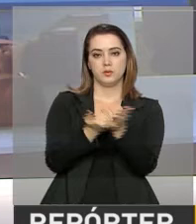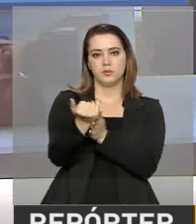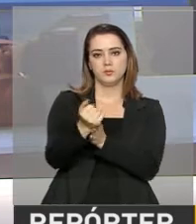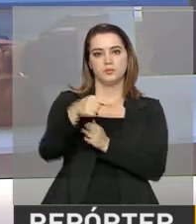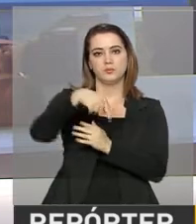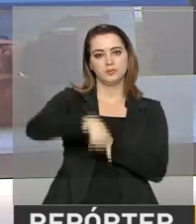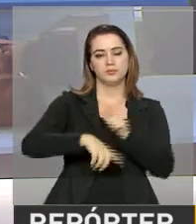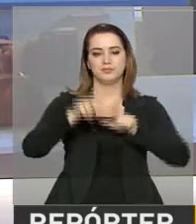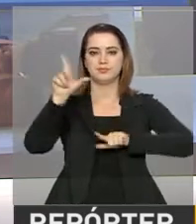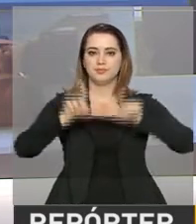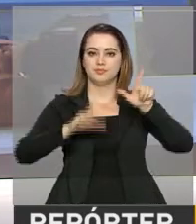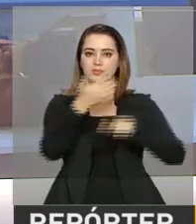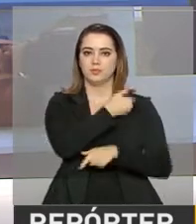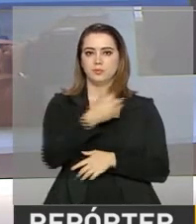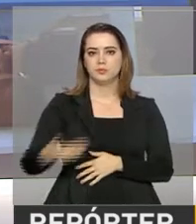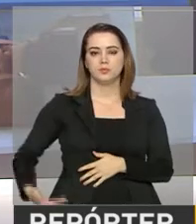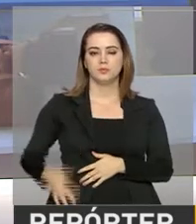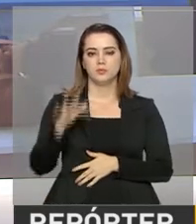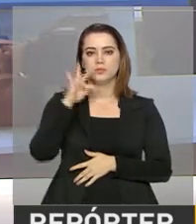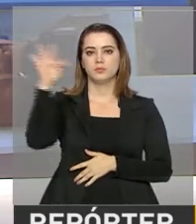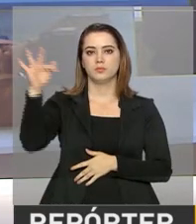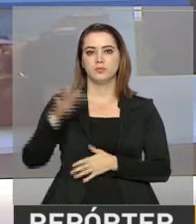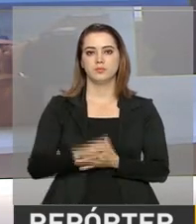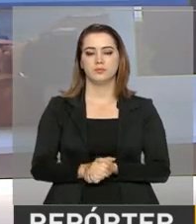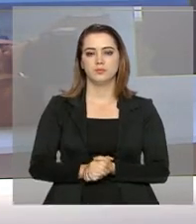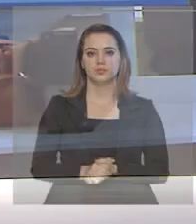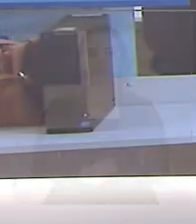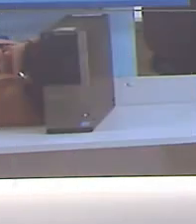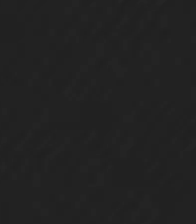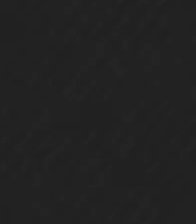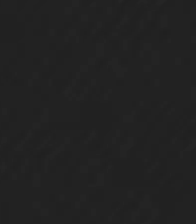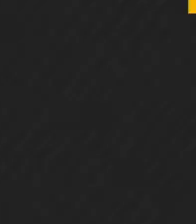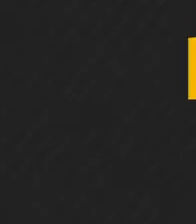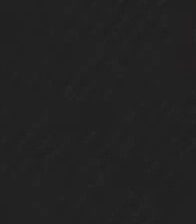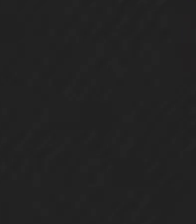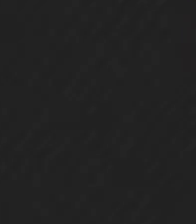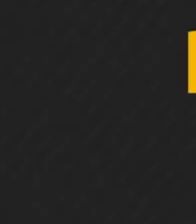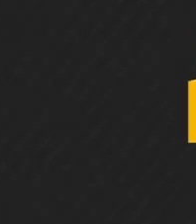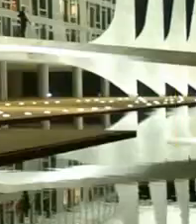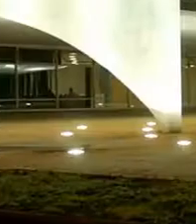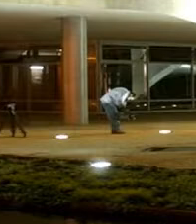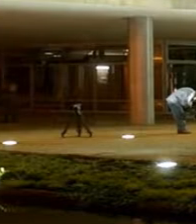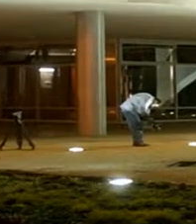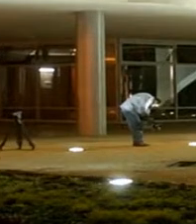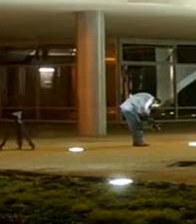Continue com a gente aqui na NBR. A TV do Governo Federal.